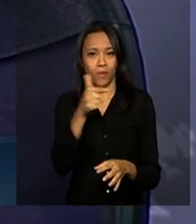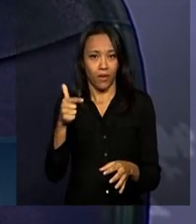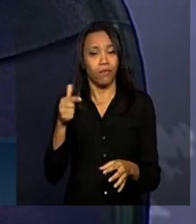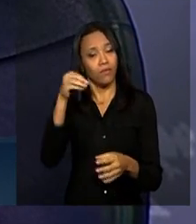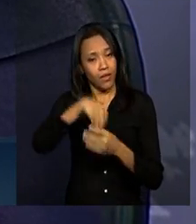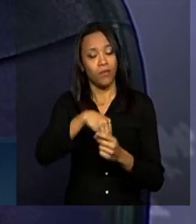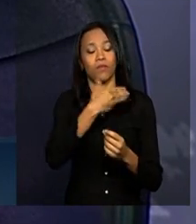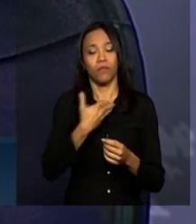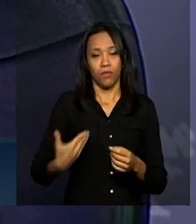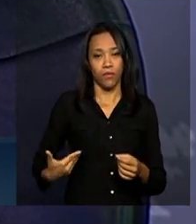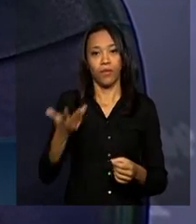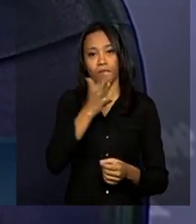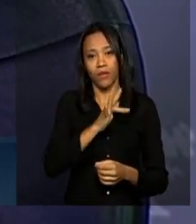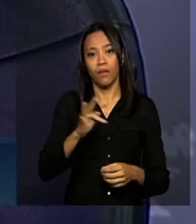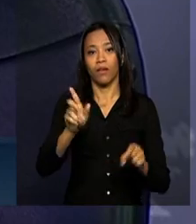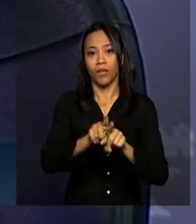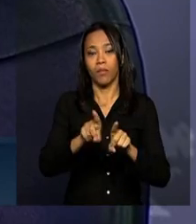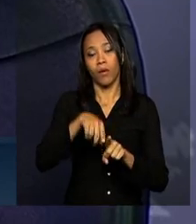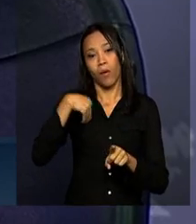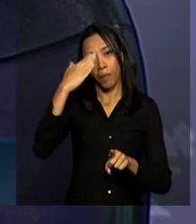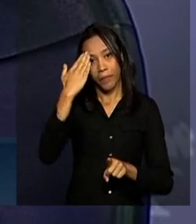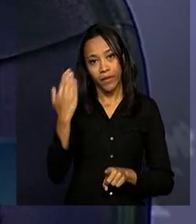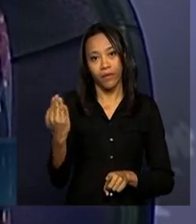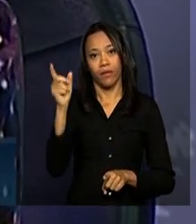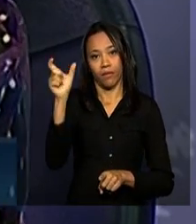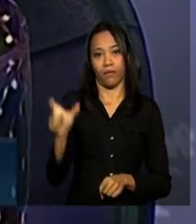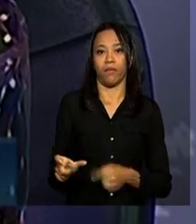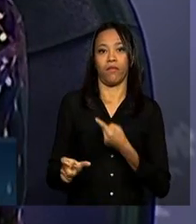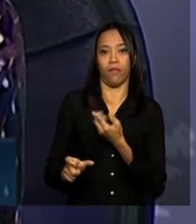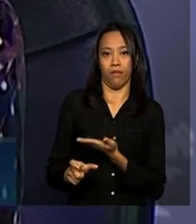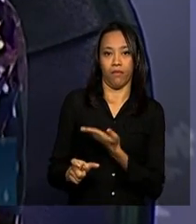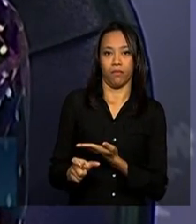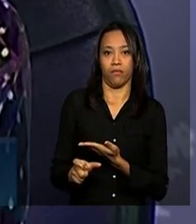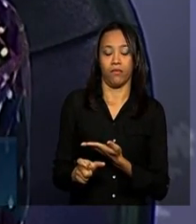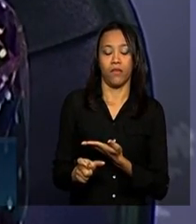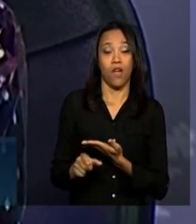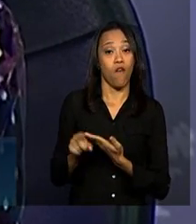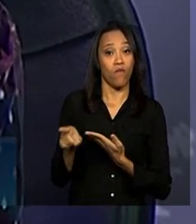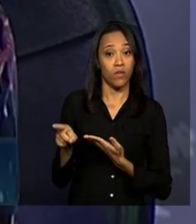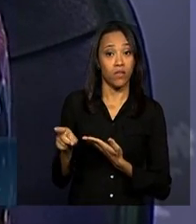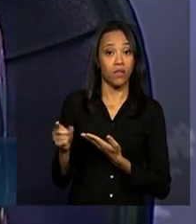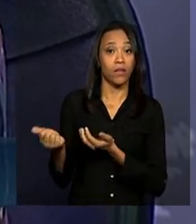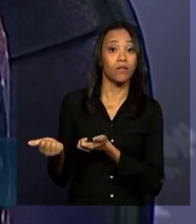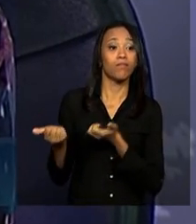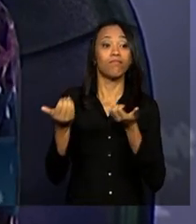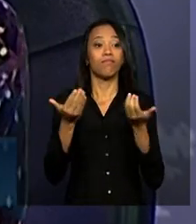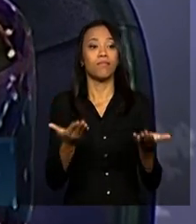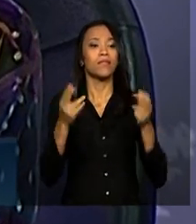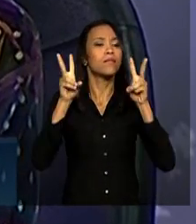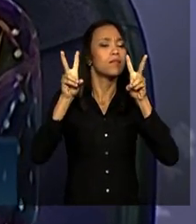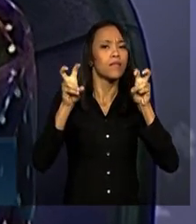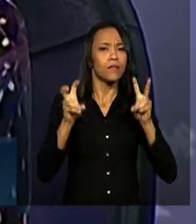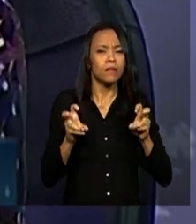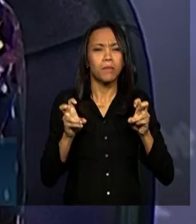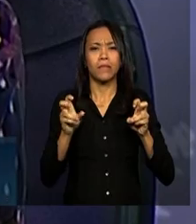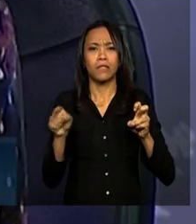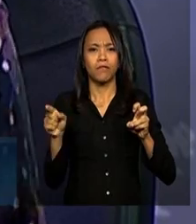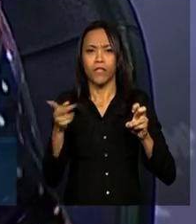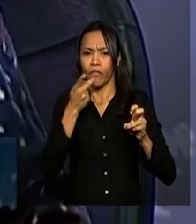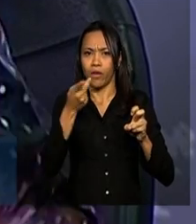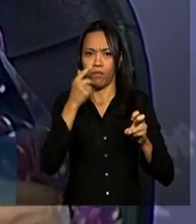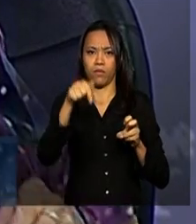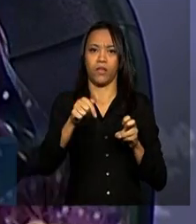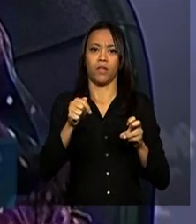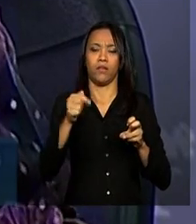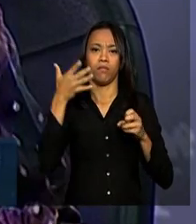também. Muito obrigada por você trazer as questões que você trouxe